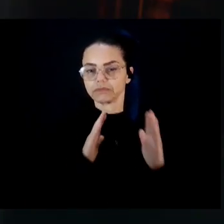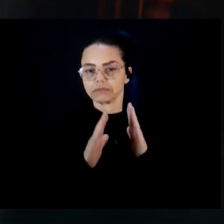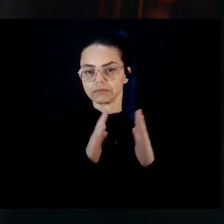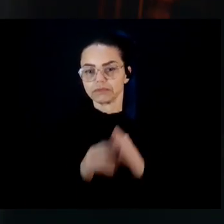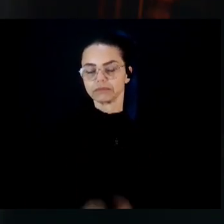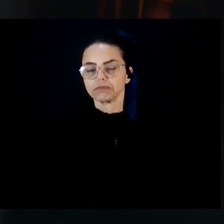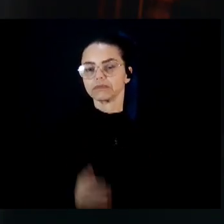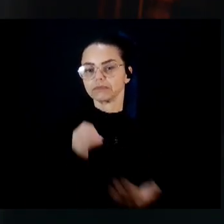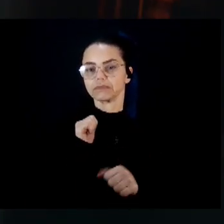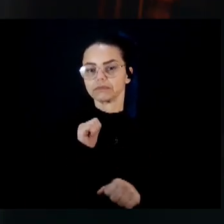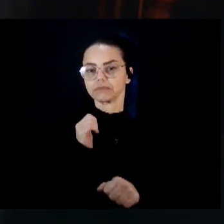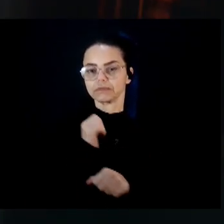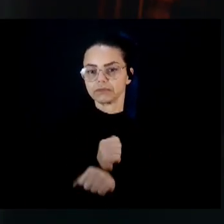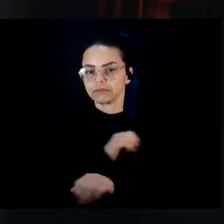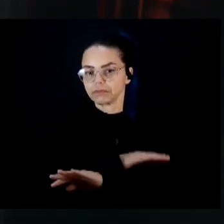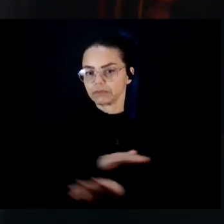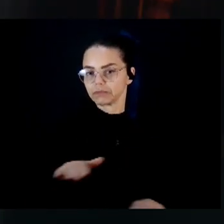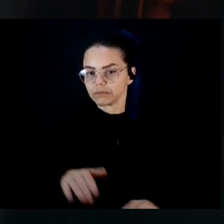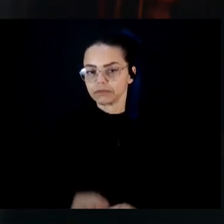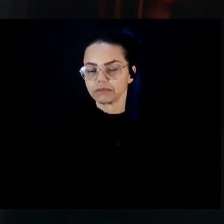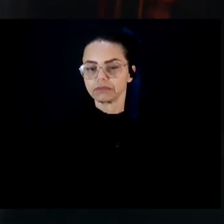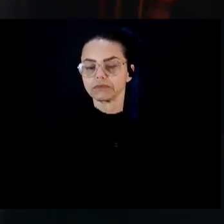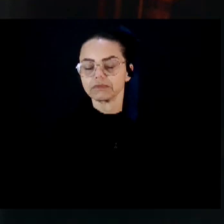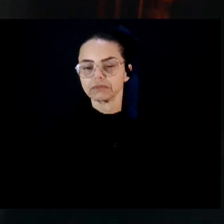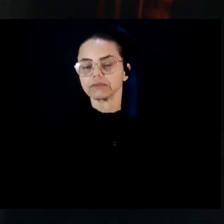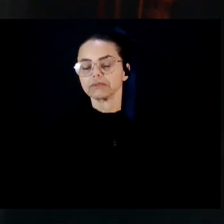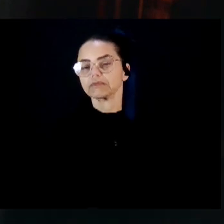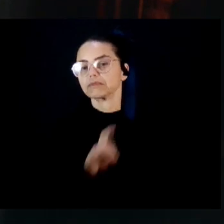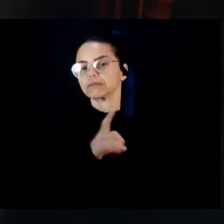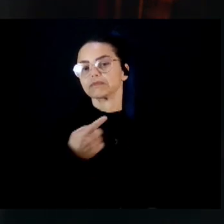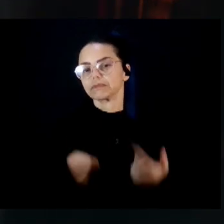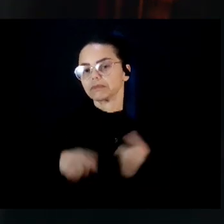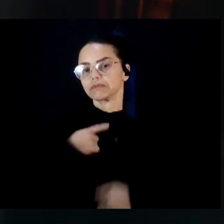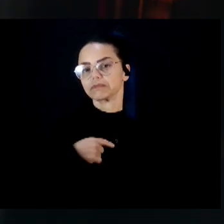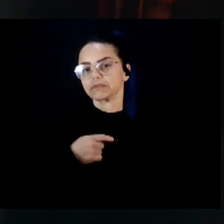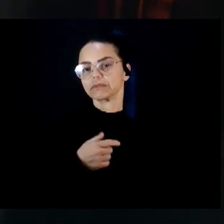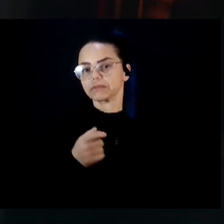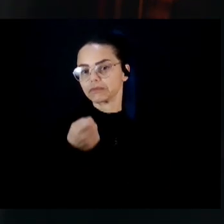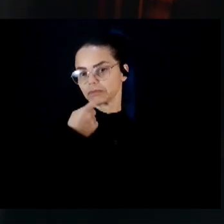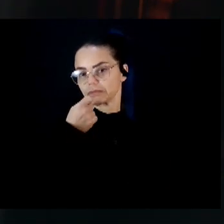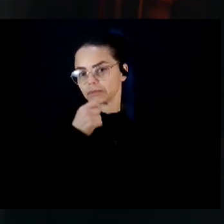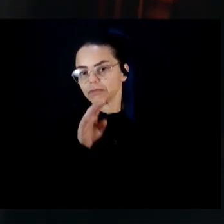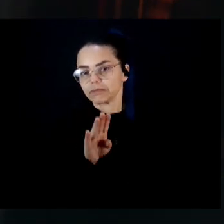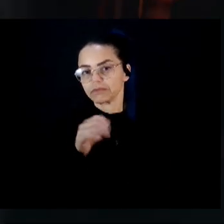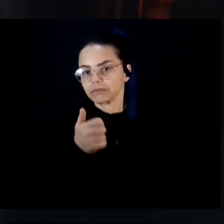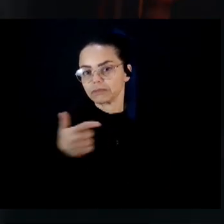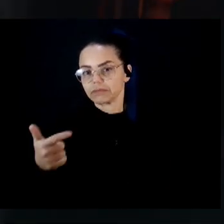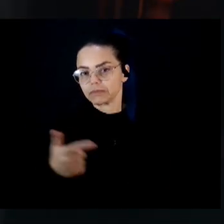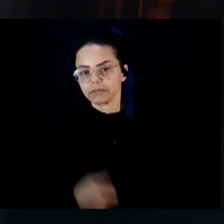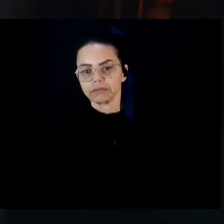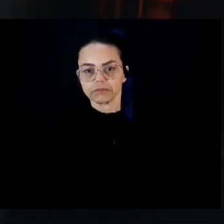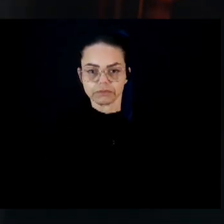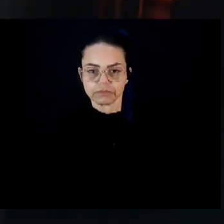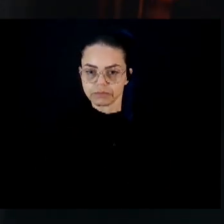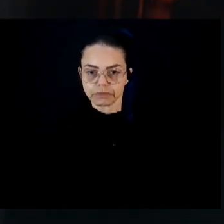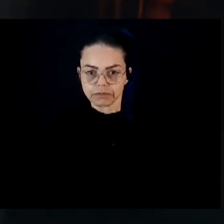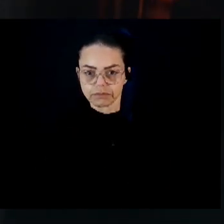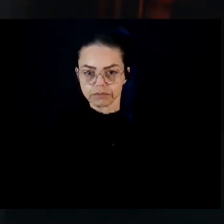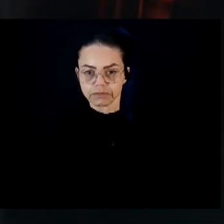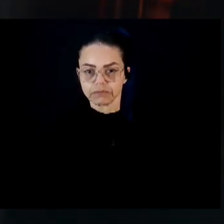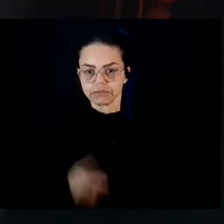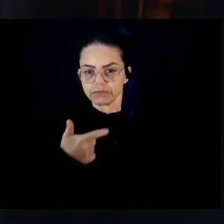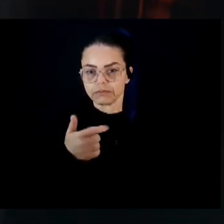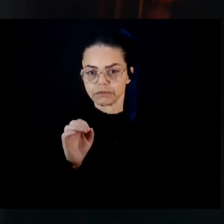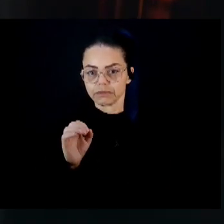cada organismo é um organismo, mas não que eu comece a tomar B12 hoje e eu vou ter que tomar B12 aí para uns 20 anos de B12.